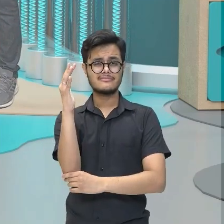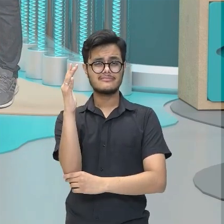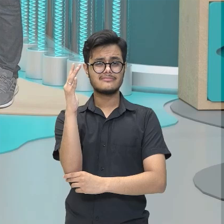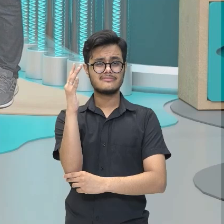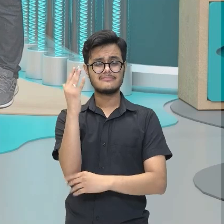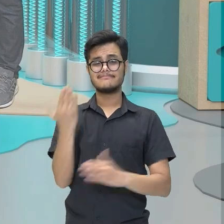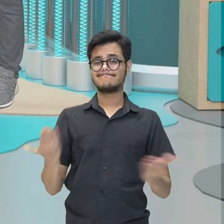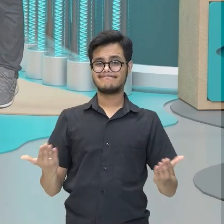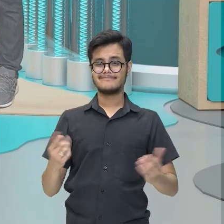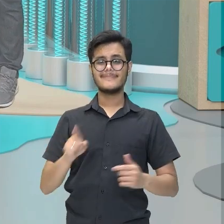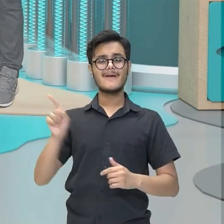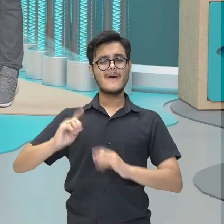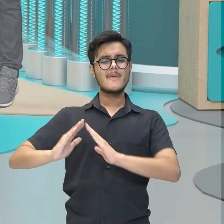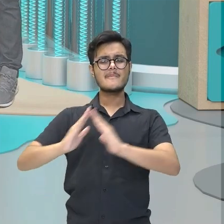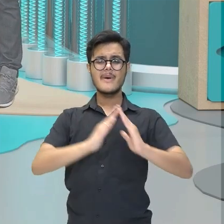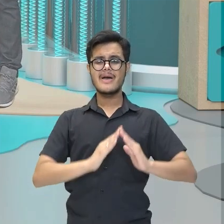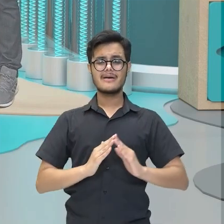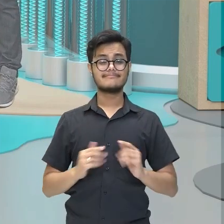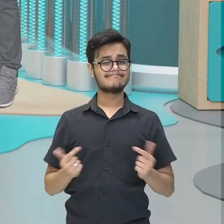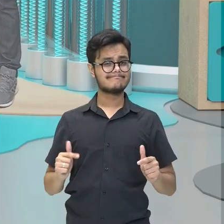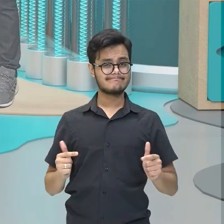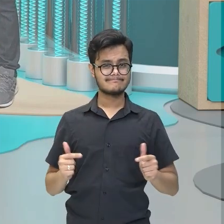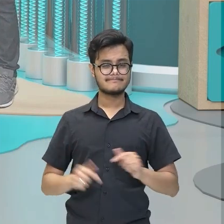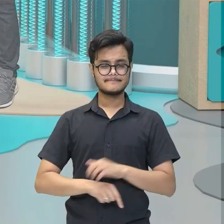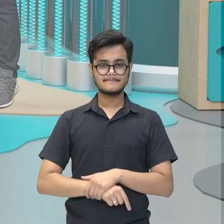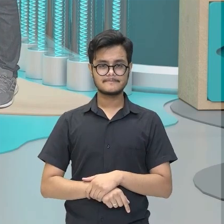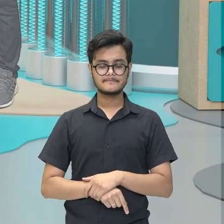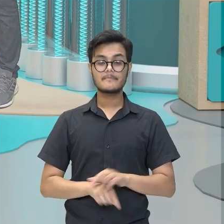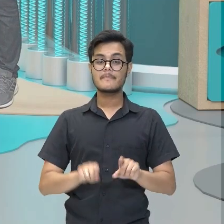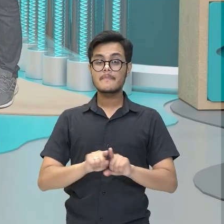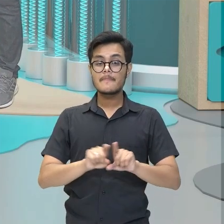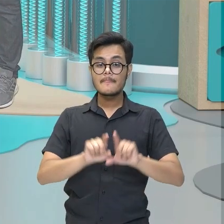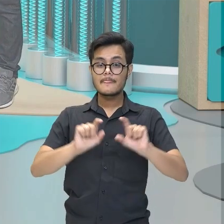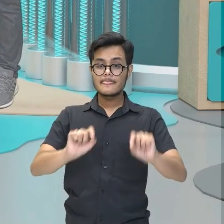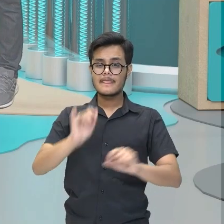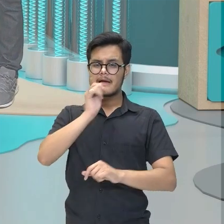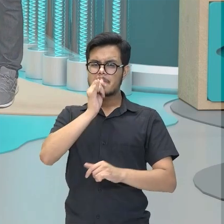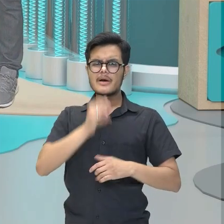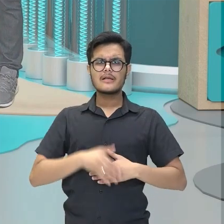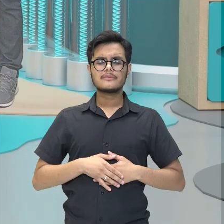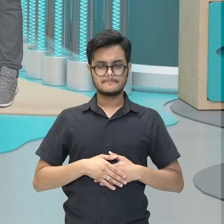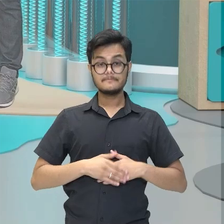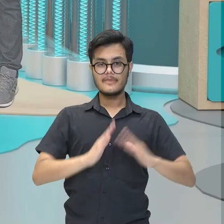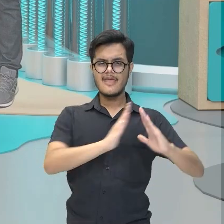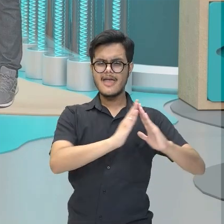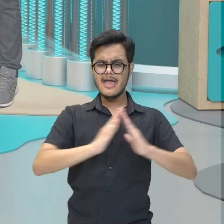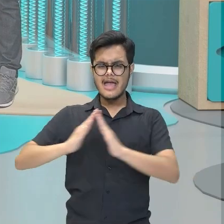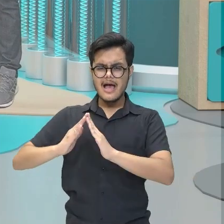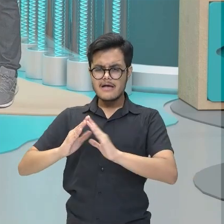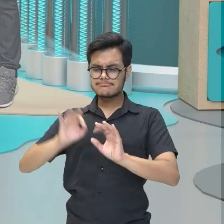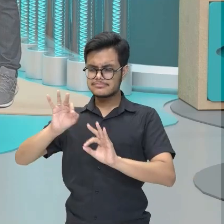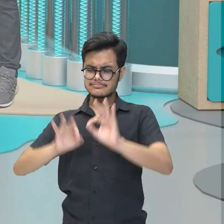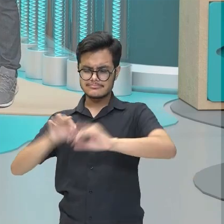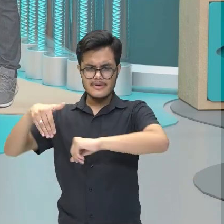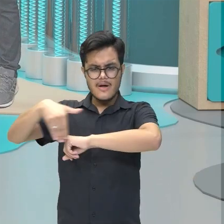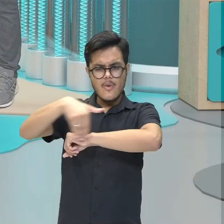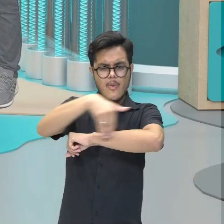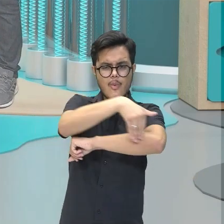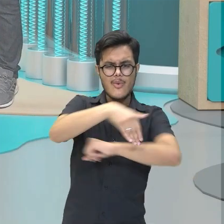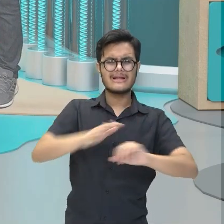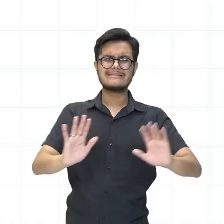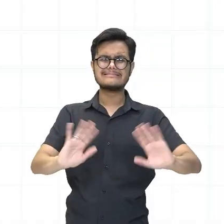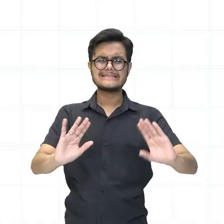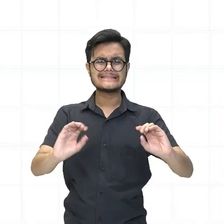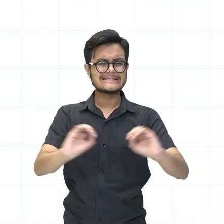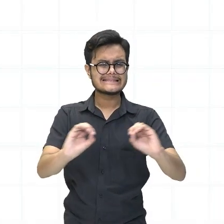a maioria não tem. A gente observa também a falta de organização nas ruas, certo? A gente não